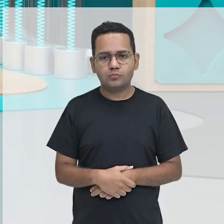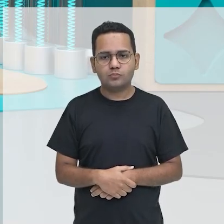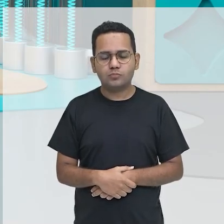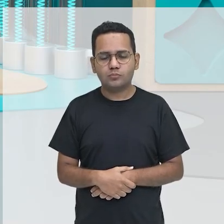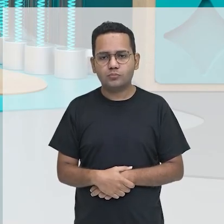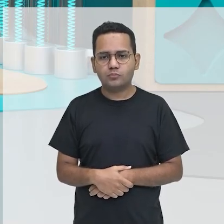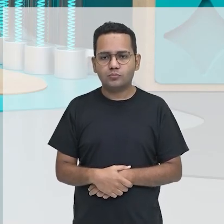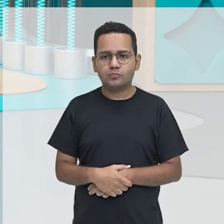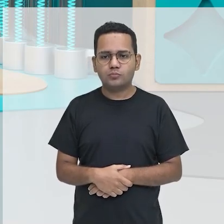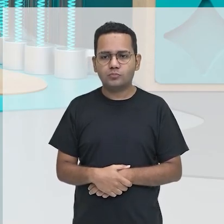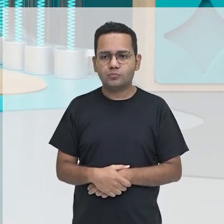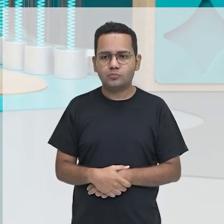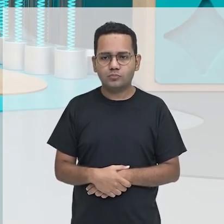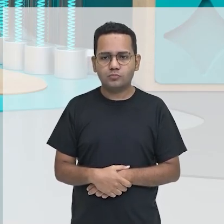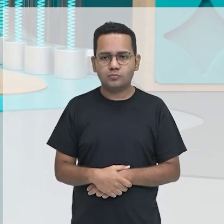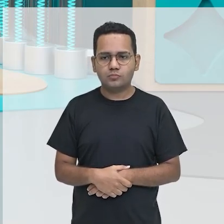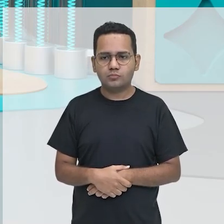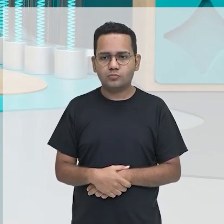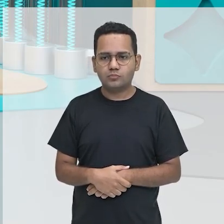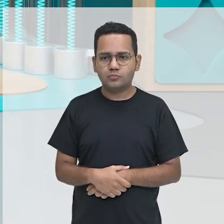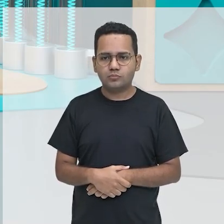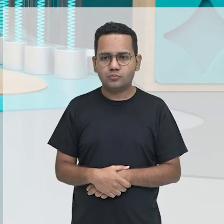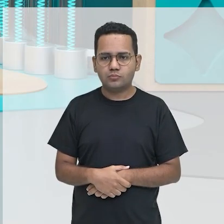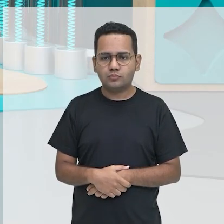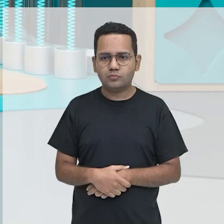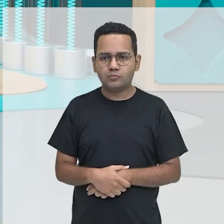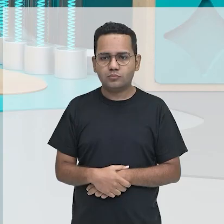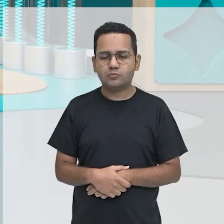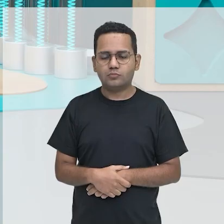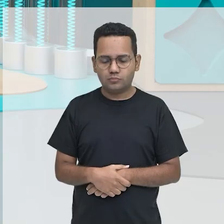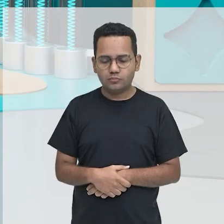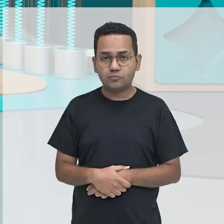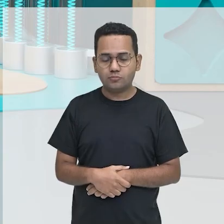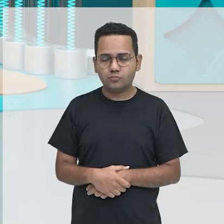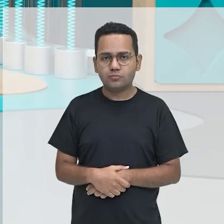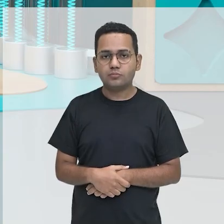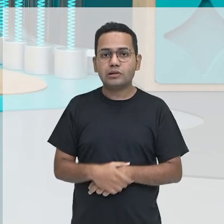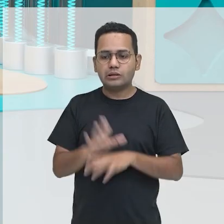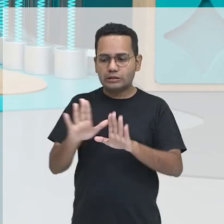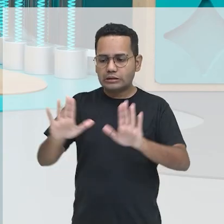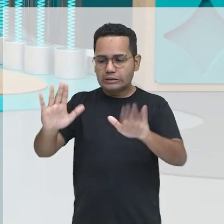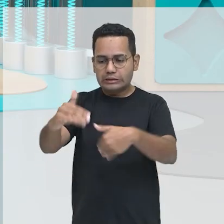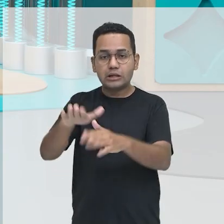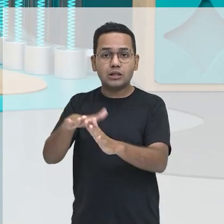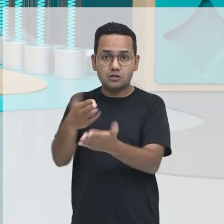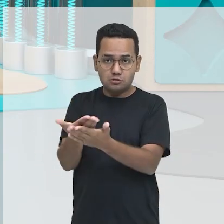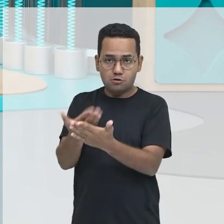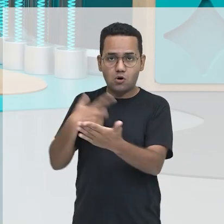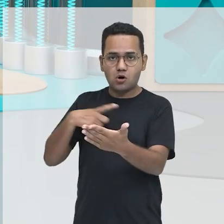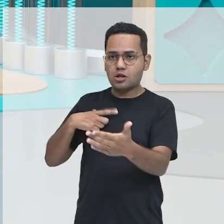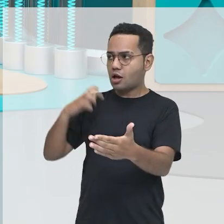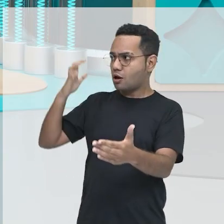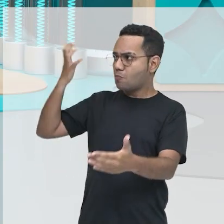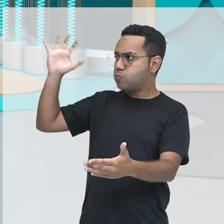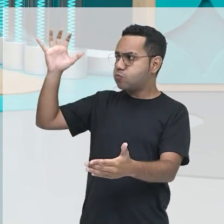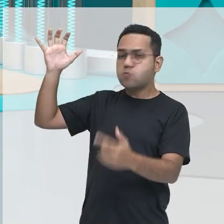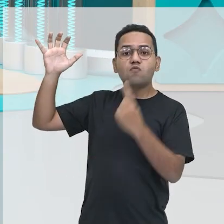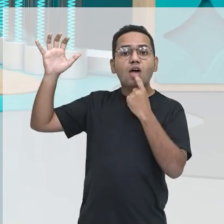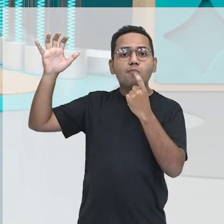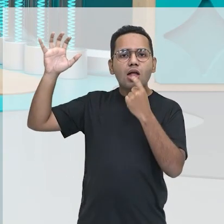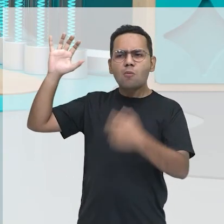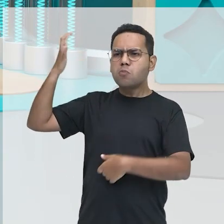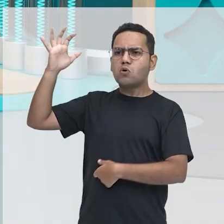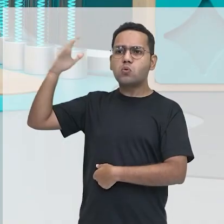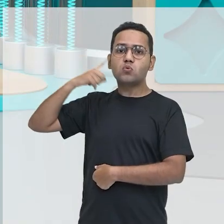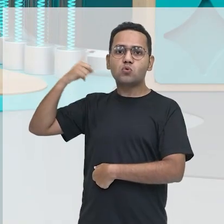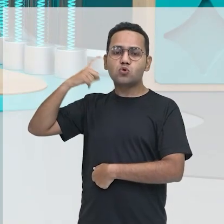tocar, quando a sineta tocar, nós começaremos a aula. Esse conectivo lá no início, when, ele indica